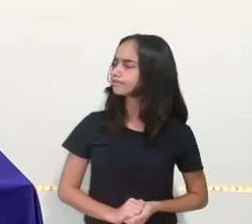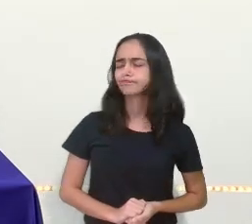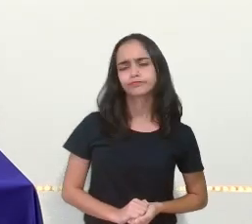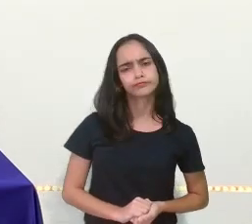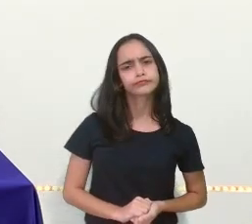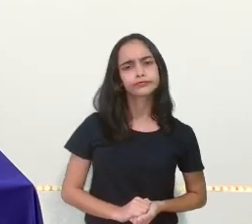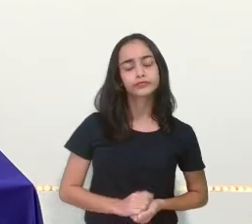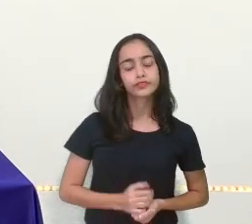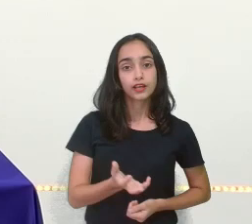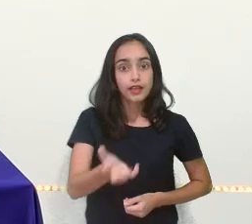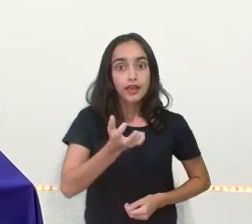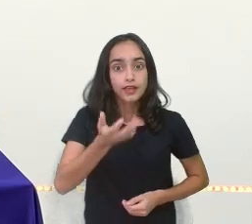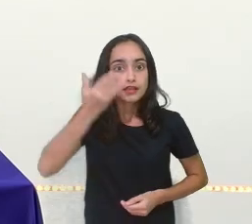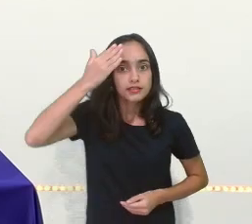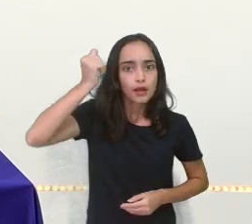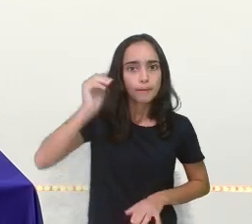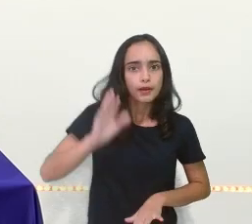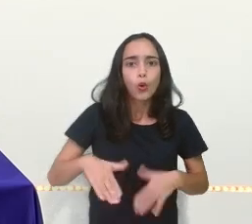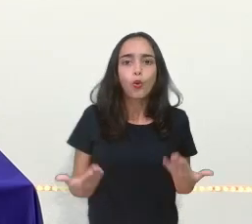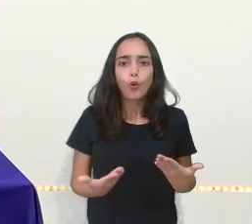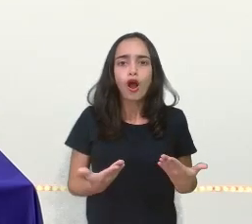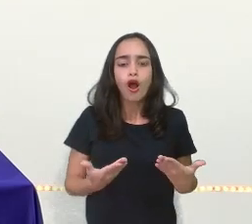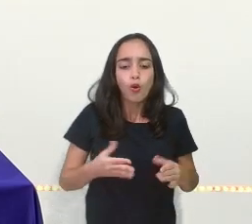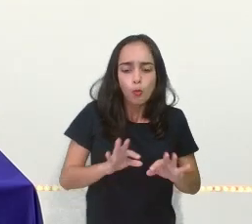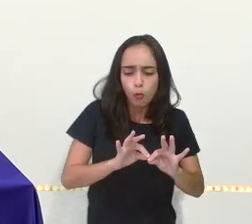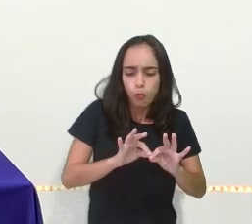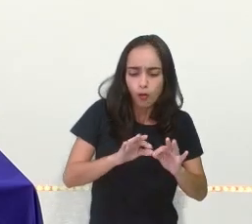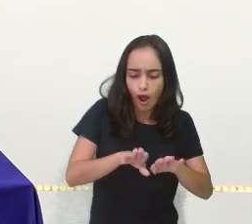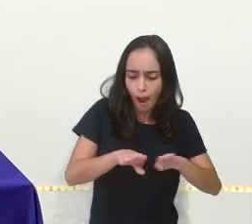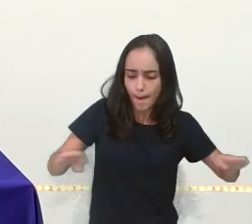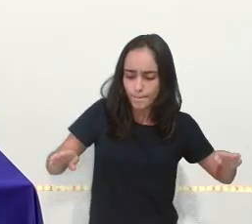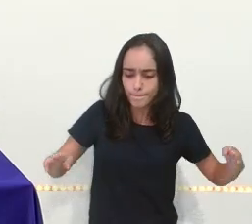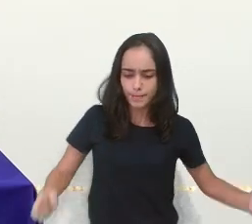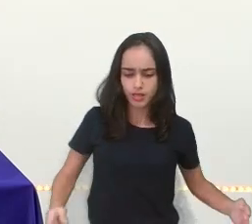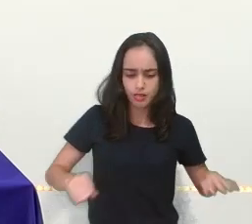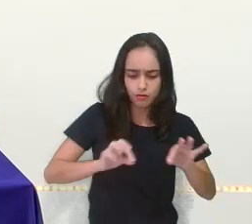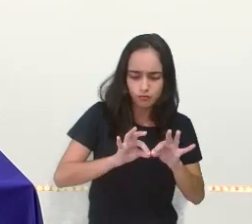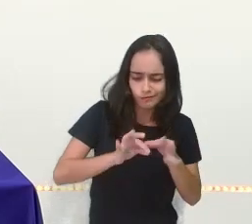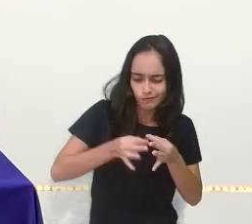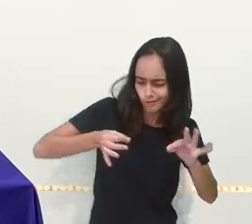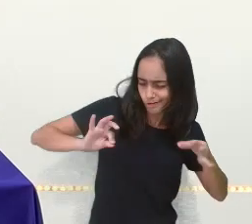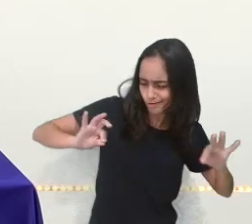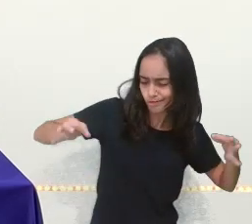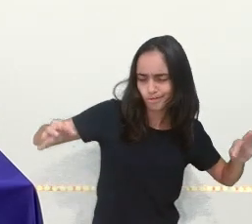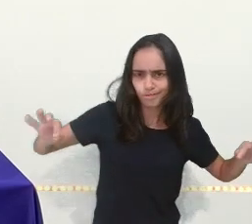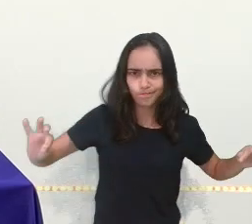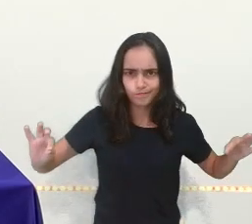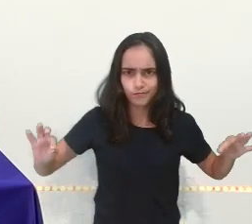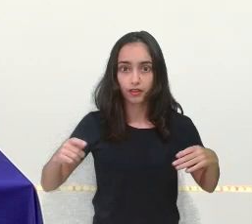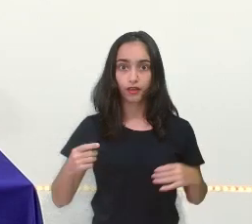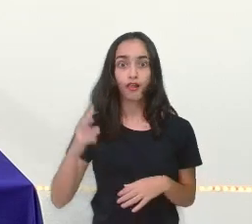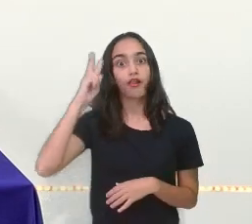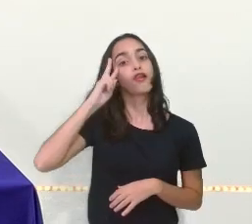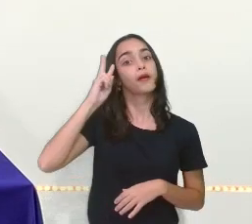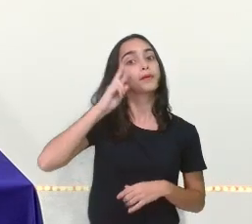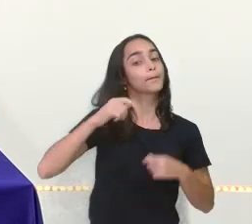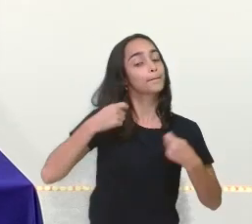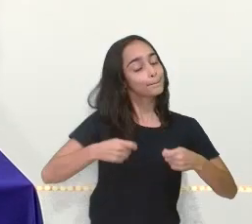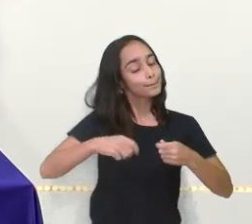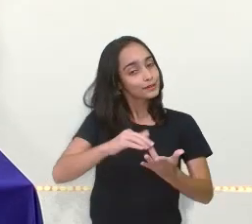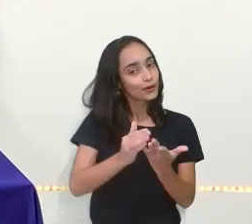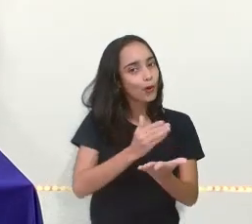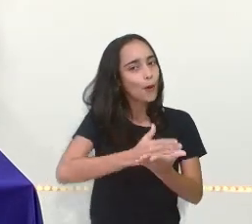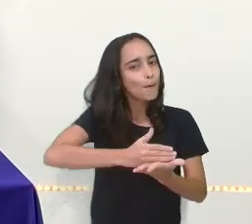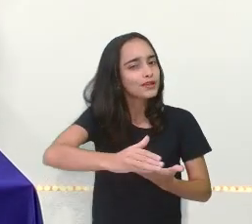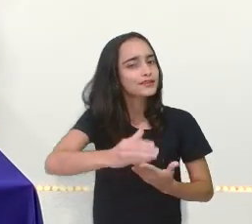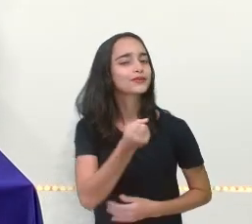saber, o comprimento dessa mesa. Então, eu vou pegar a minha fita métrica, lembrando que a gente tem que começar do zero,